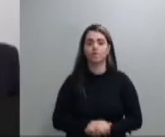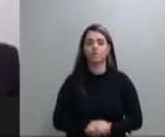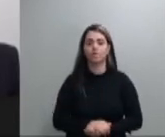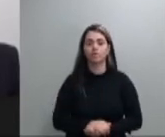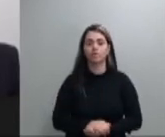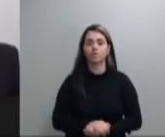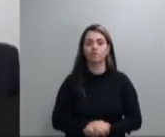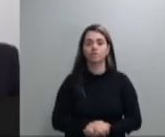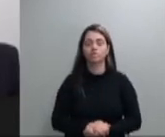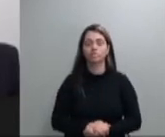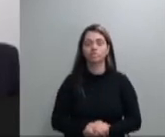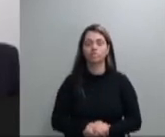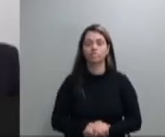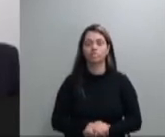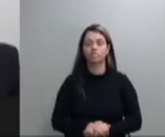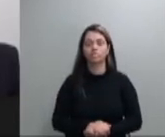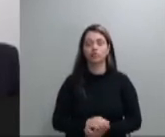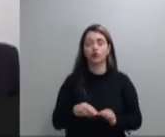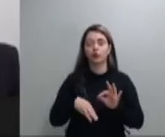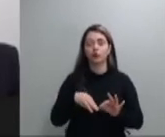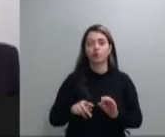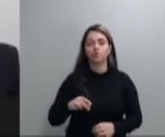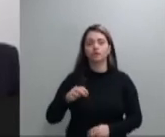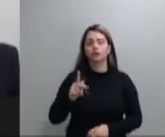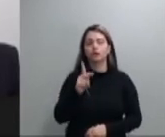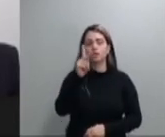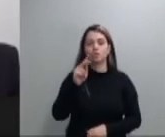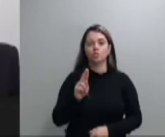que o